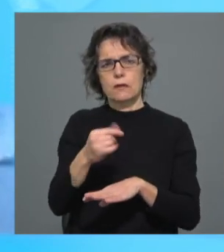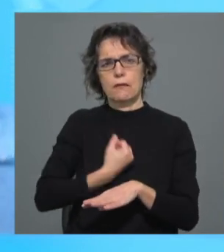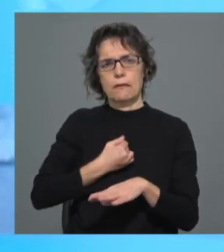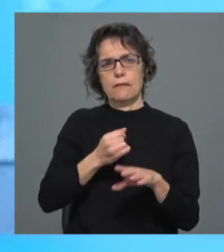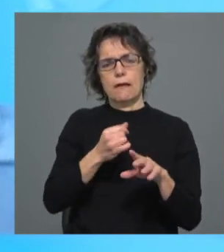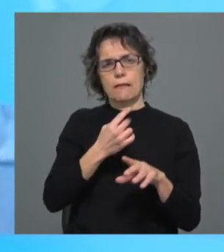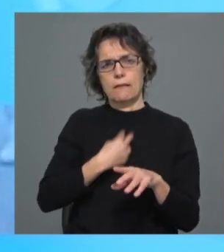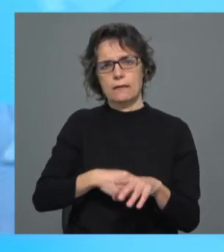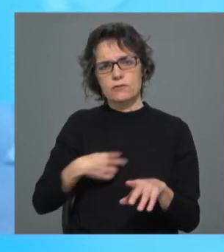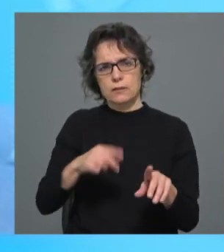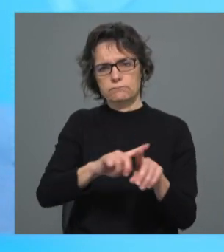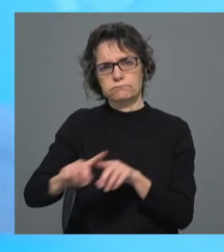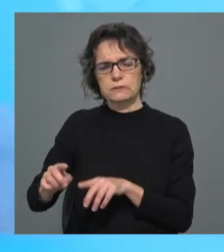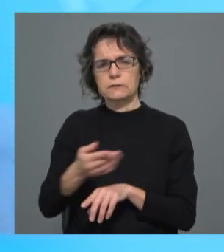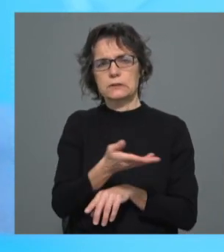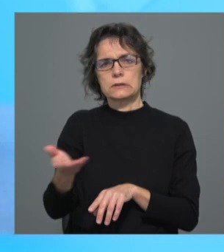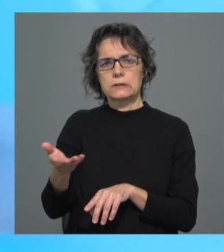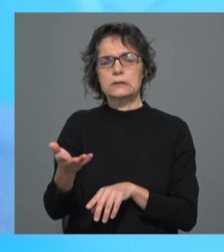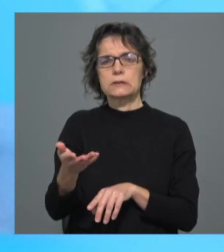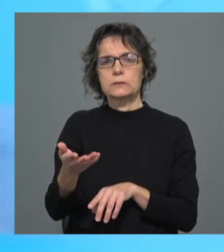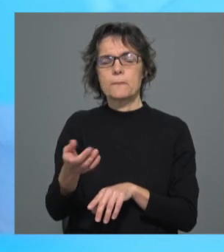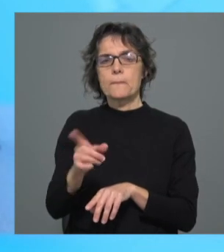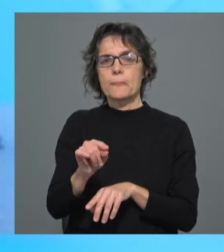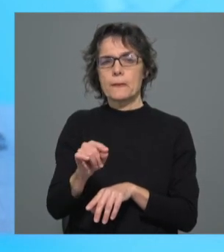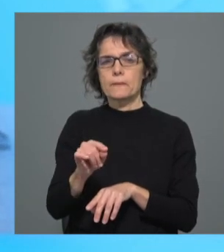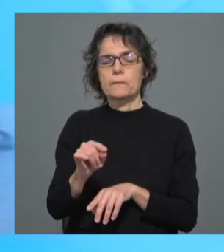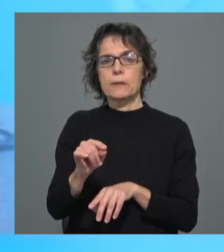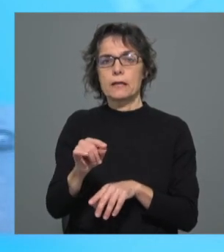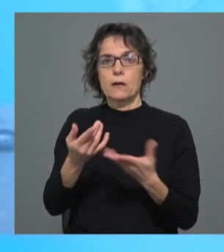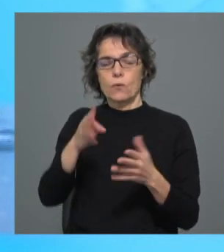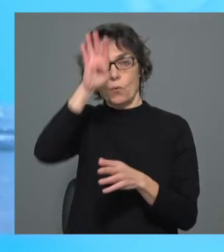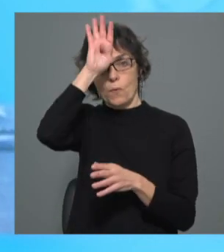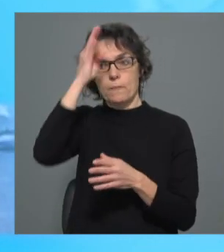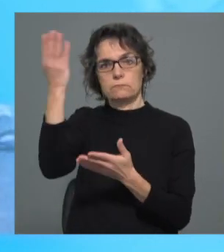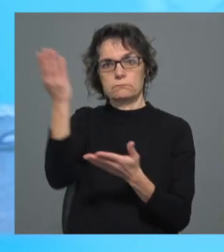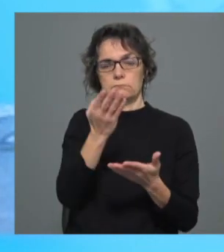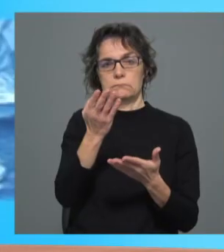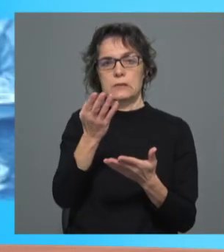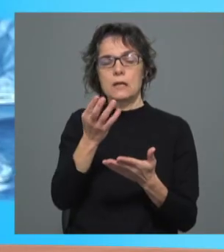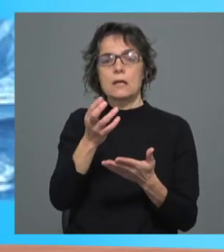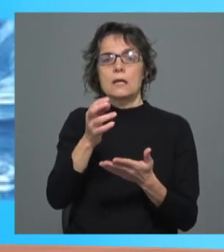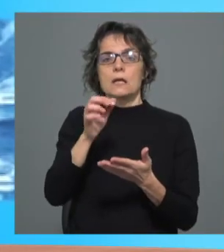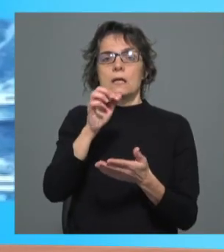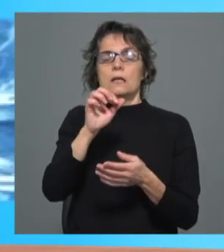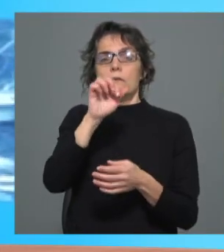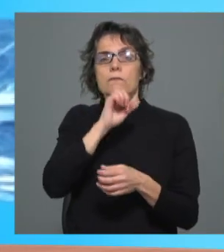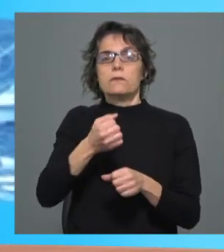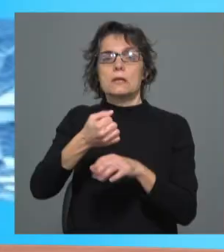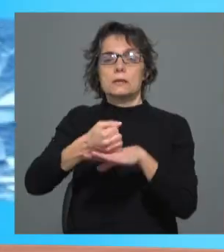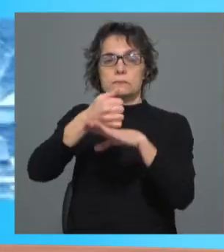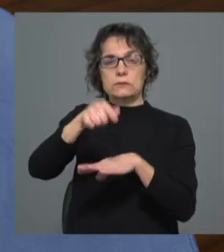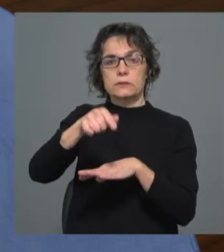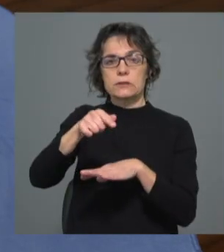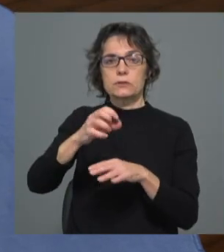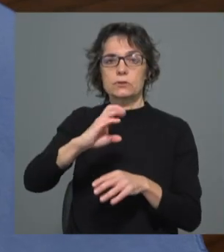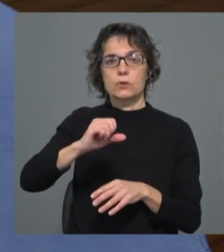cristãs acaba por estar presente também nesta deslocação do Papa. Ele faz-se acompanhar pelo arcebispo de Cantuária e também pelo moderador da Assembleia